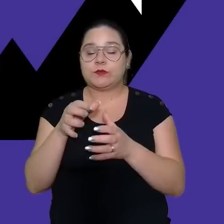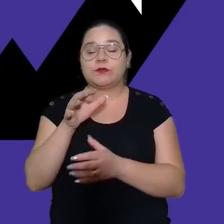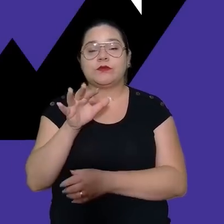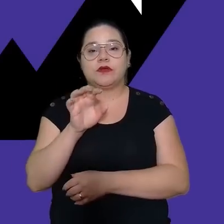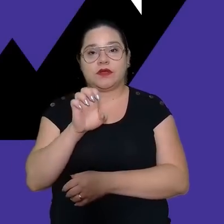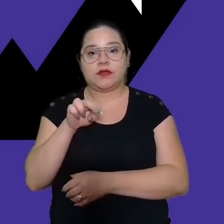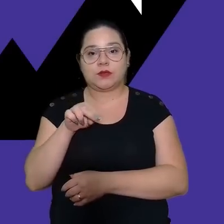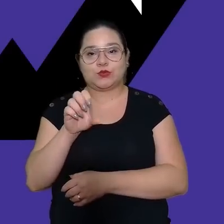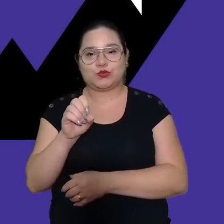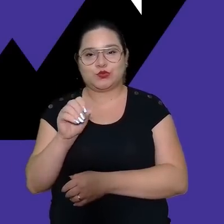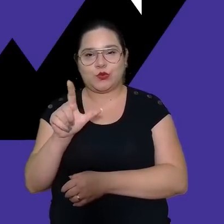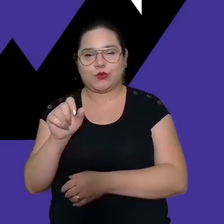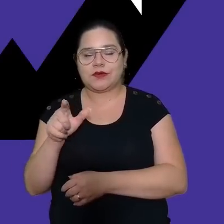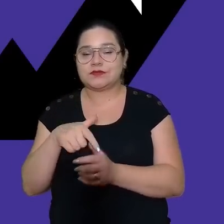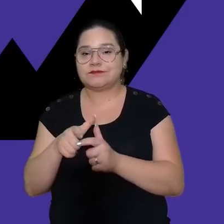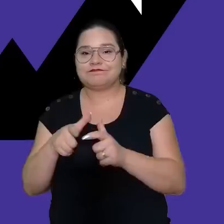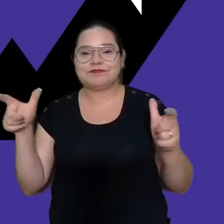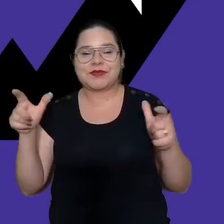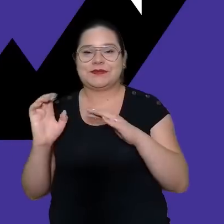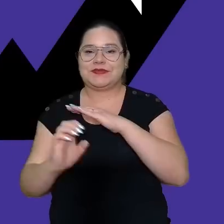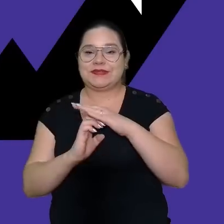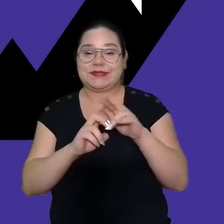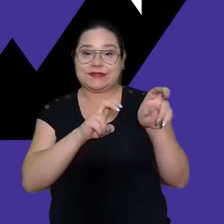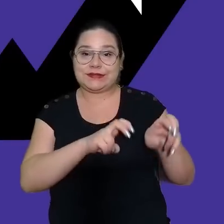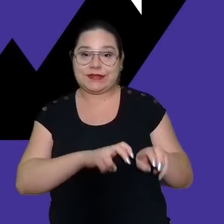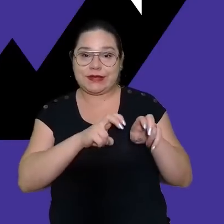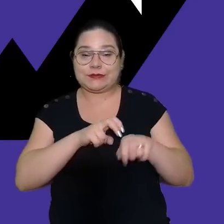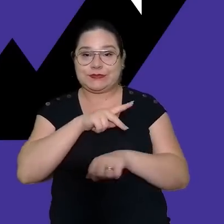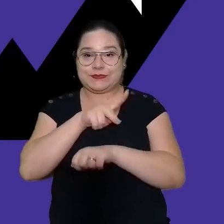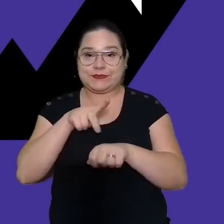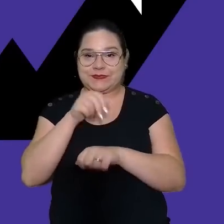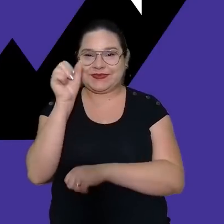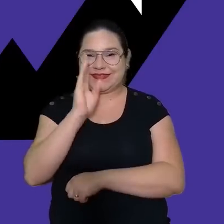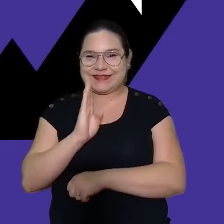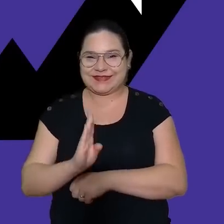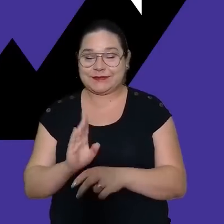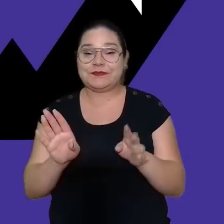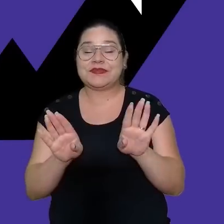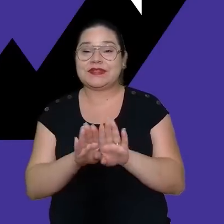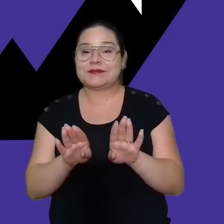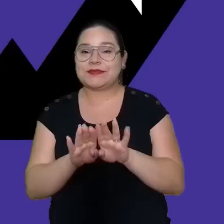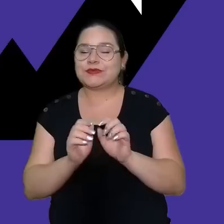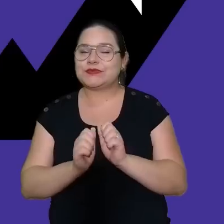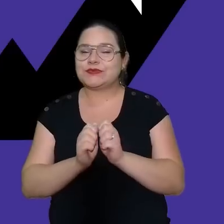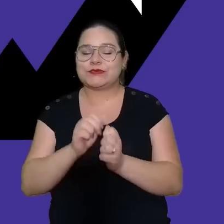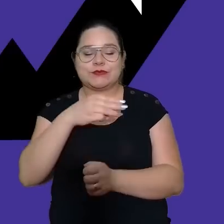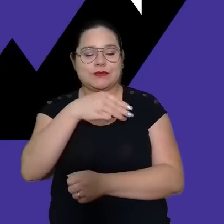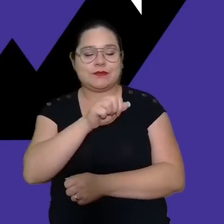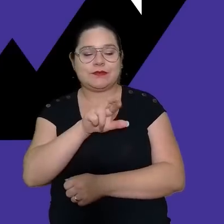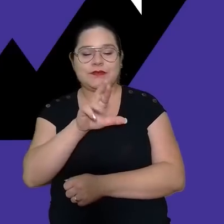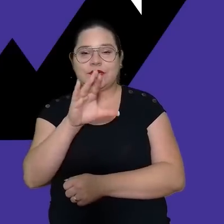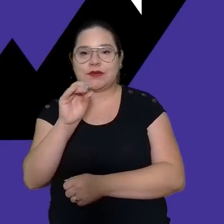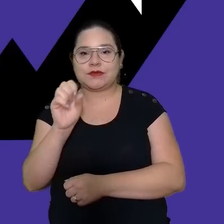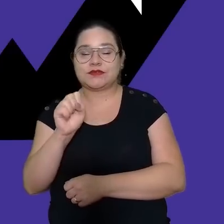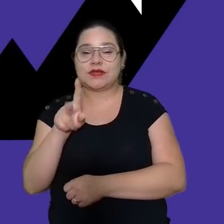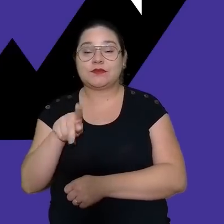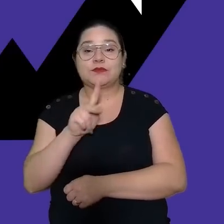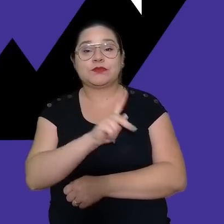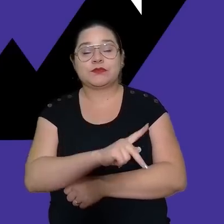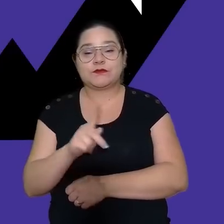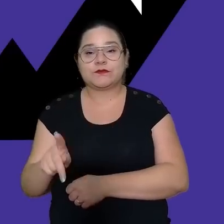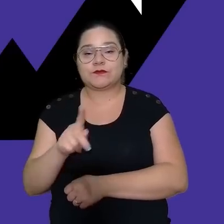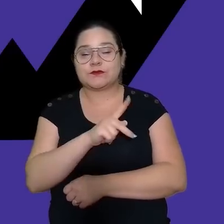dos maiores empresários de agro do país. Temos também aqui conosco o Marcos Ianchi, professor de agronegócio do